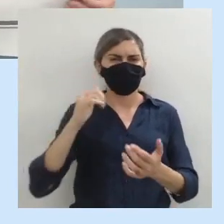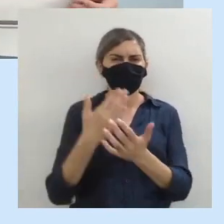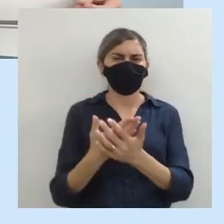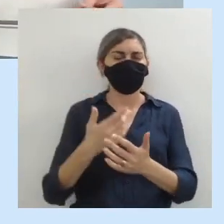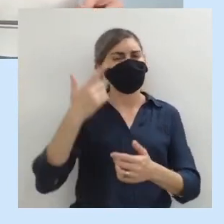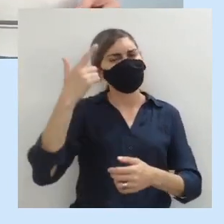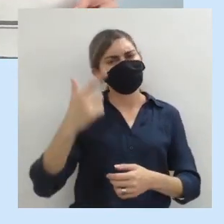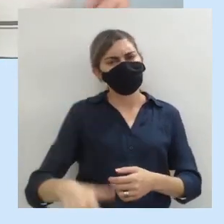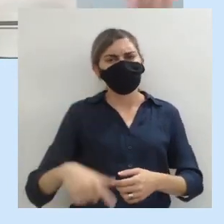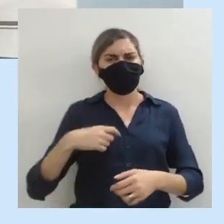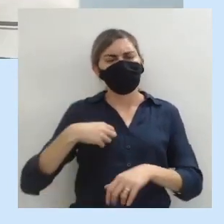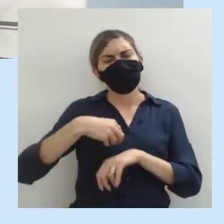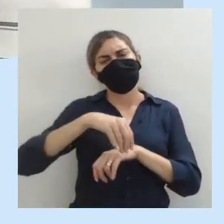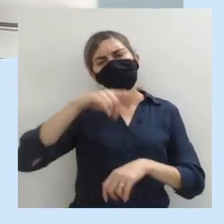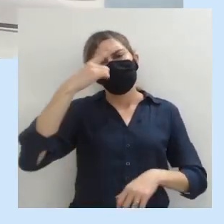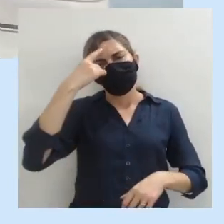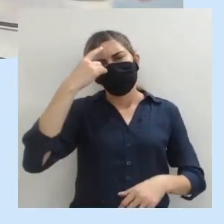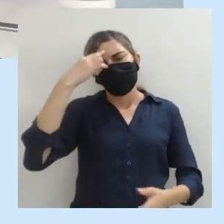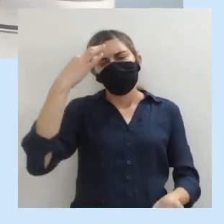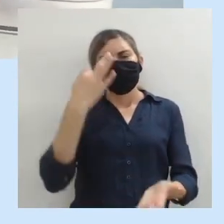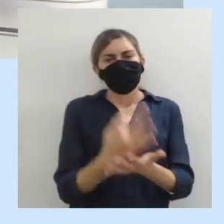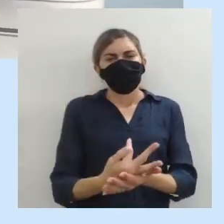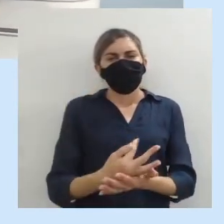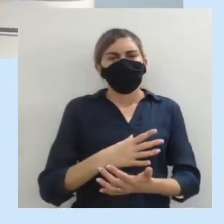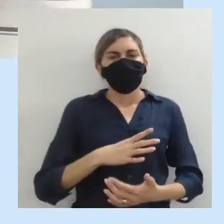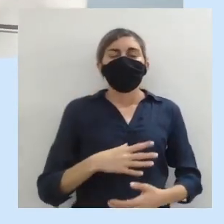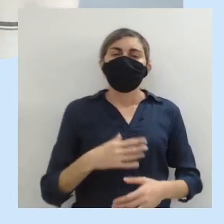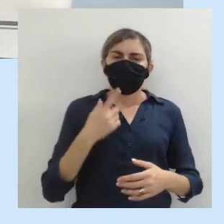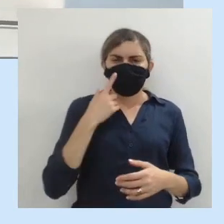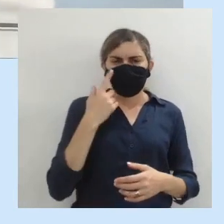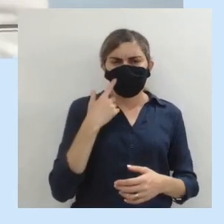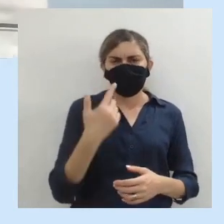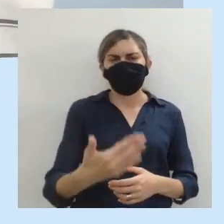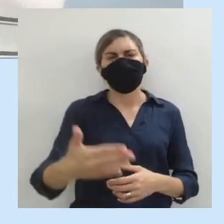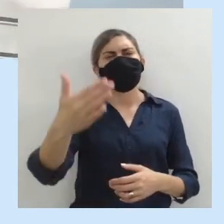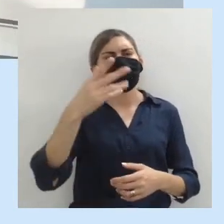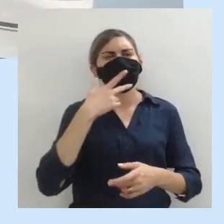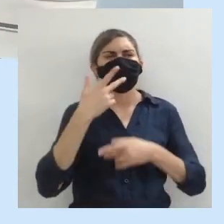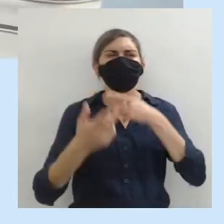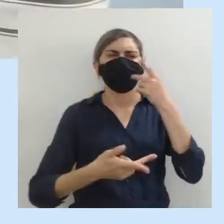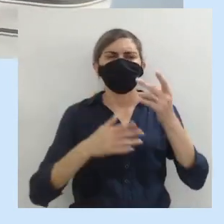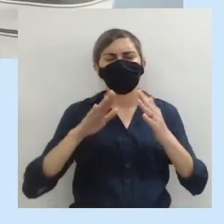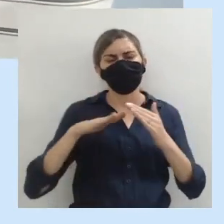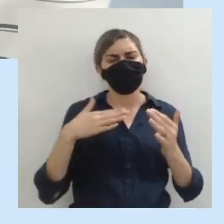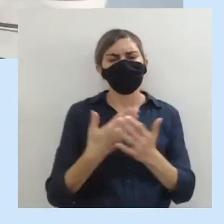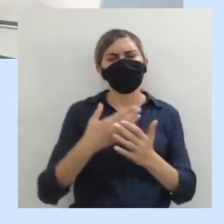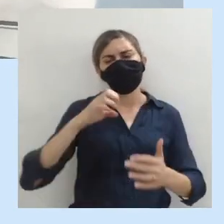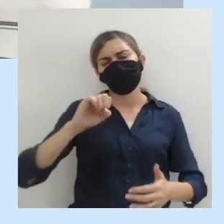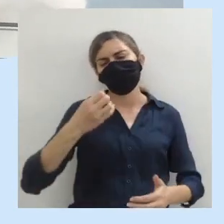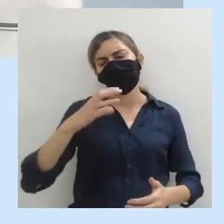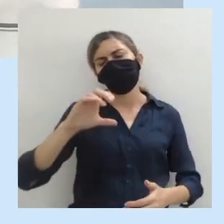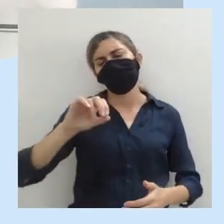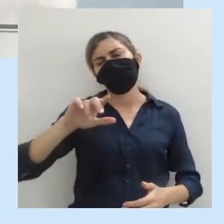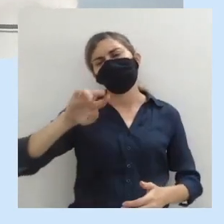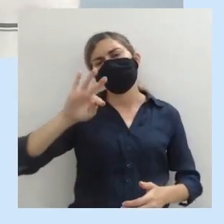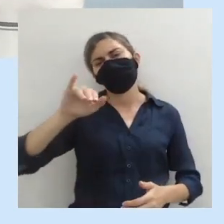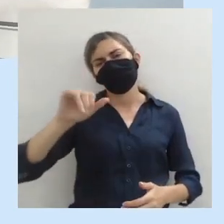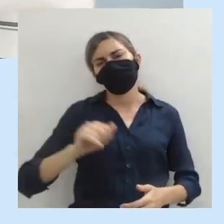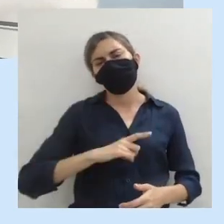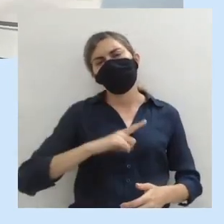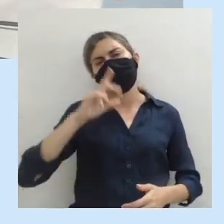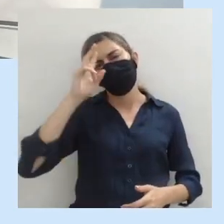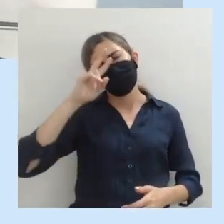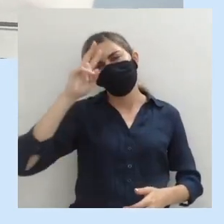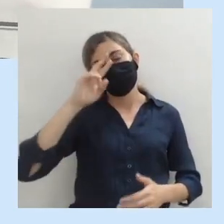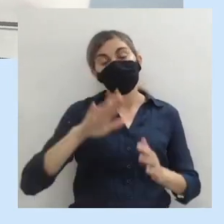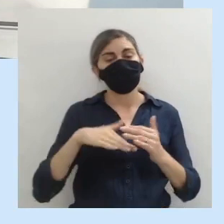uma vez, repito, razão, fé. E vamos ver aqui. Aí quando a gente fala de escolástica, de imediato temos que lembrar